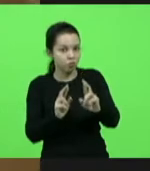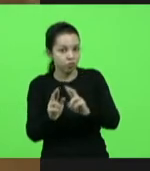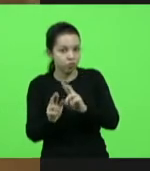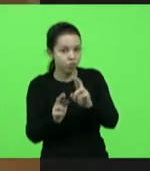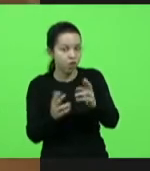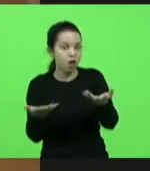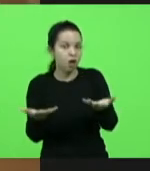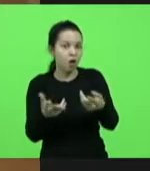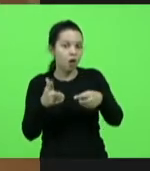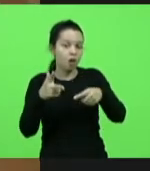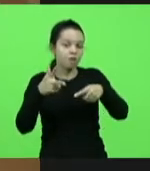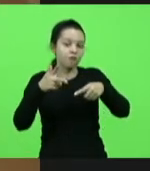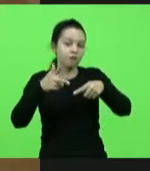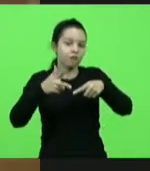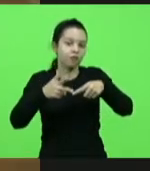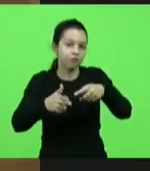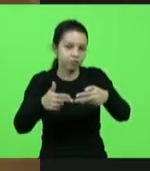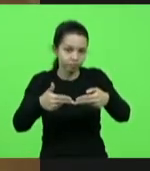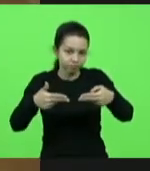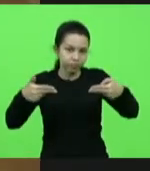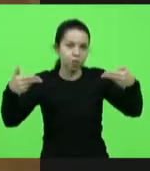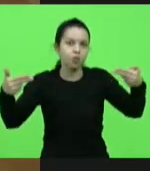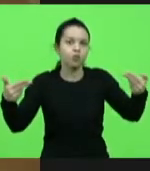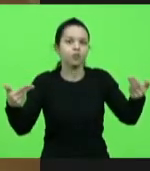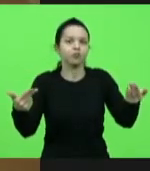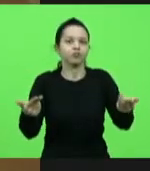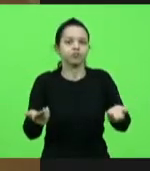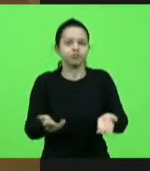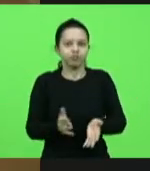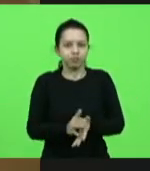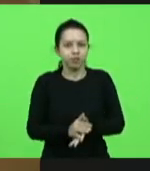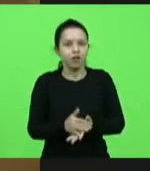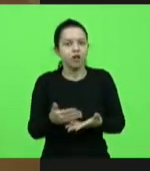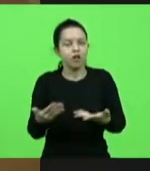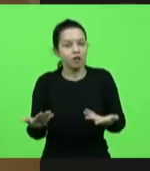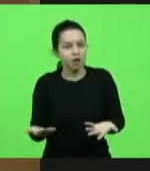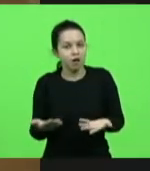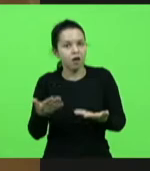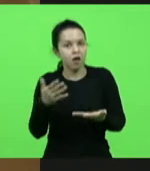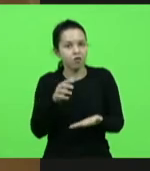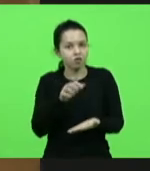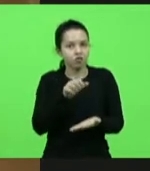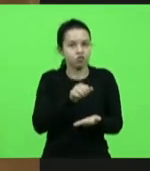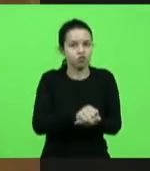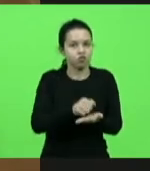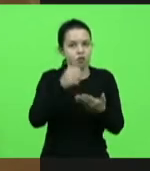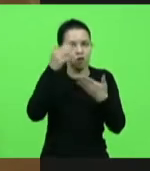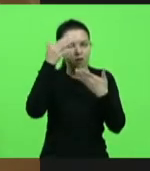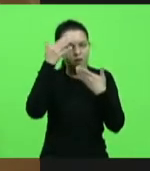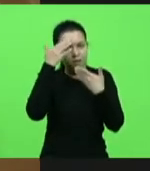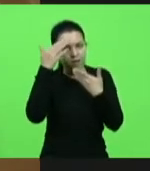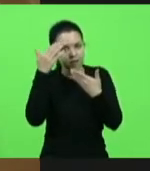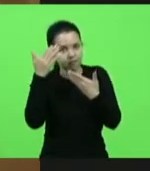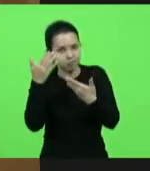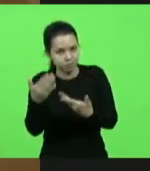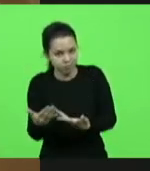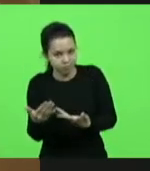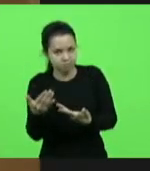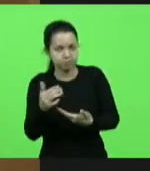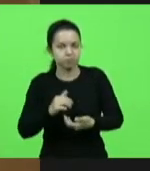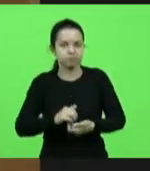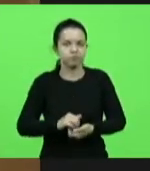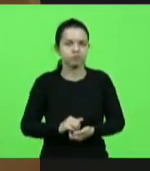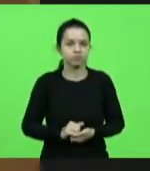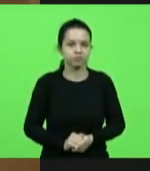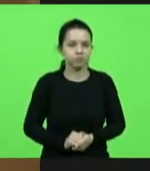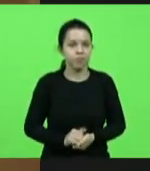né? Então, faço esse registro aí para agradecer ao governador Colombo por essa obra, por ter entregue a rodovia Jorge Lacerda. Aliás,